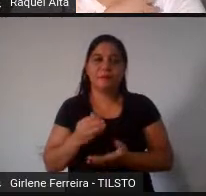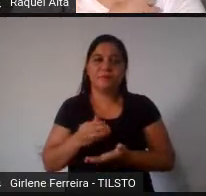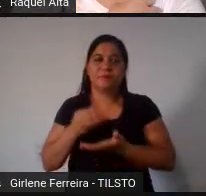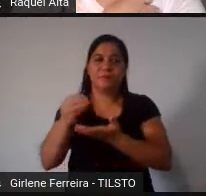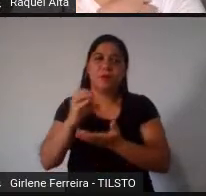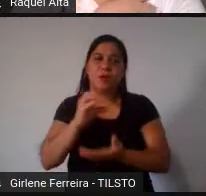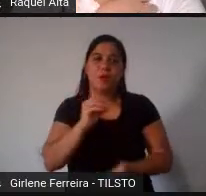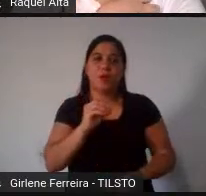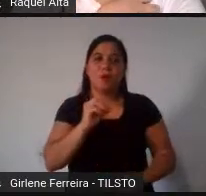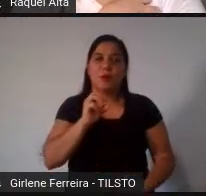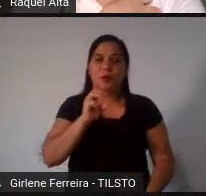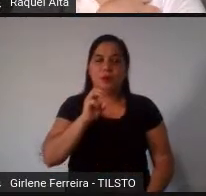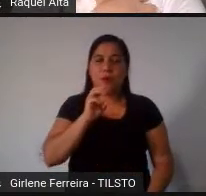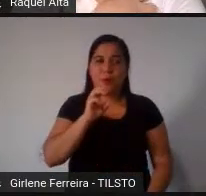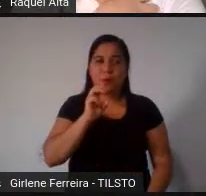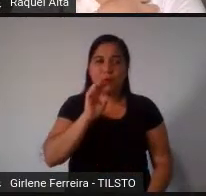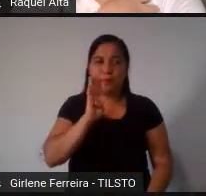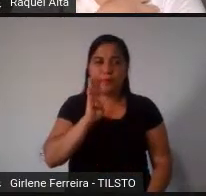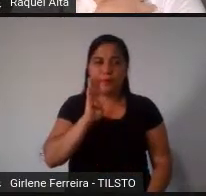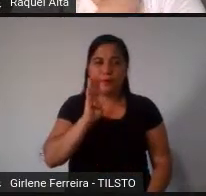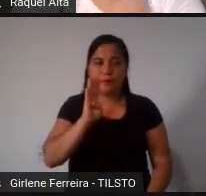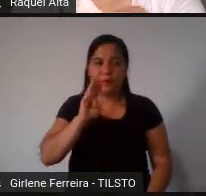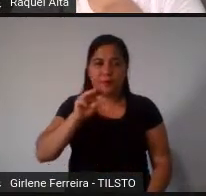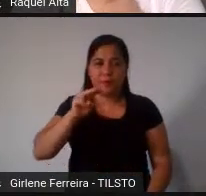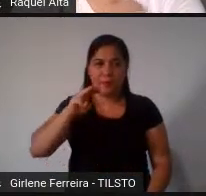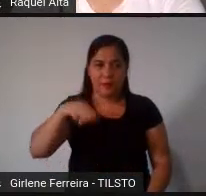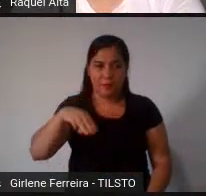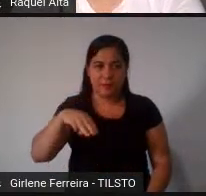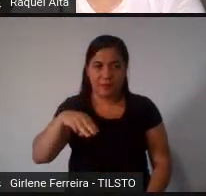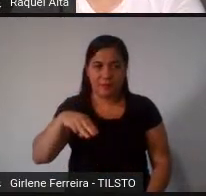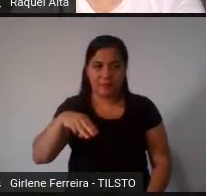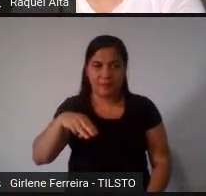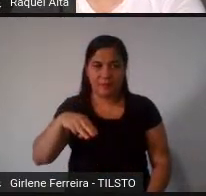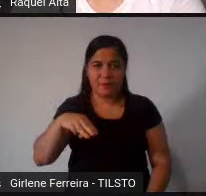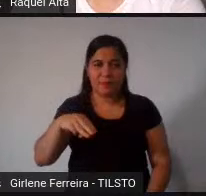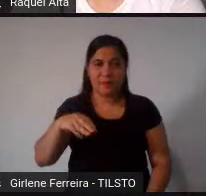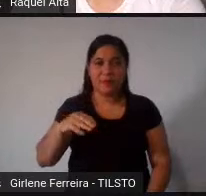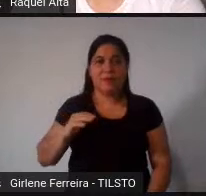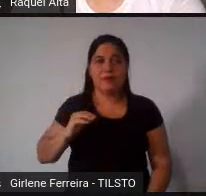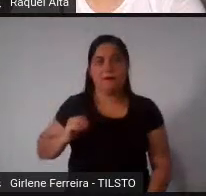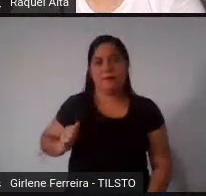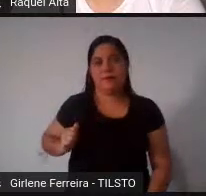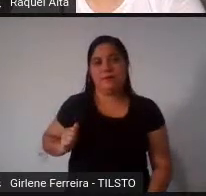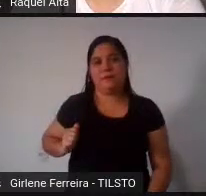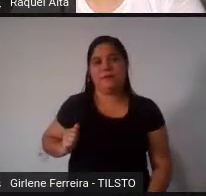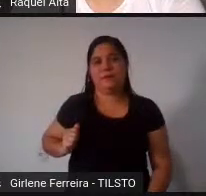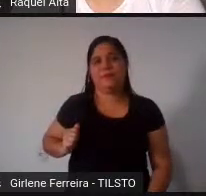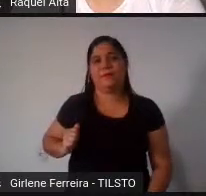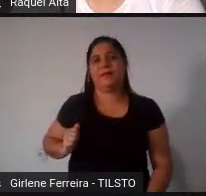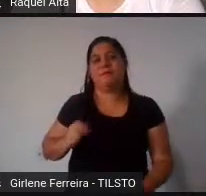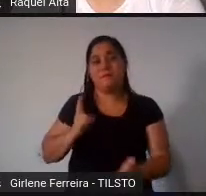da OABM tem que dar o direito de receber essas bolsas. Para manter a bolsa, é sempre um bom desempenho